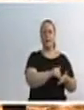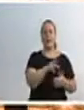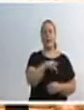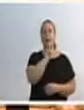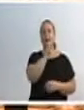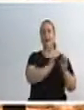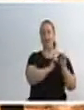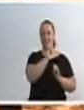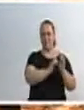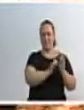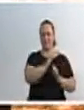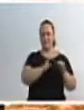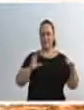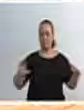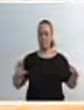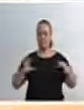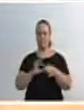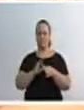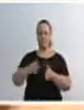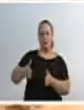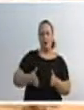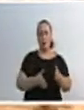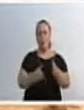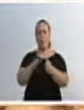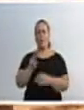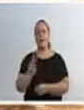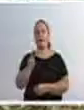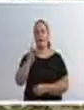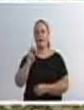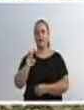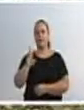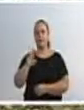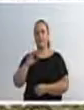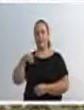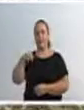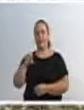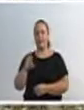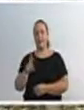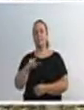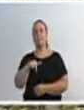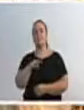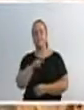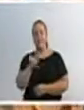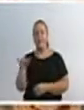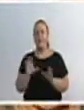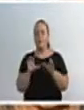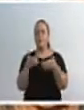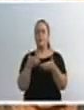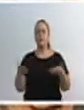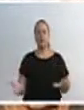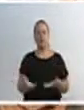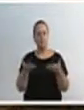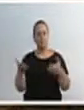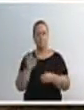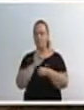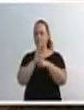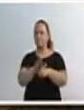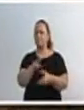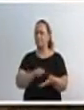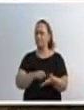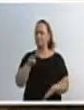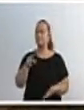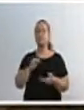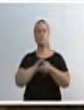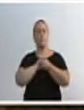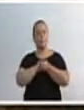seja a traversal da Werner Duve. Importante obra que vem beneficiar toda aquela comunidade. Eu quero parabenizar o Executivo pela